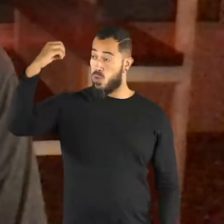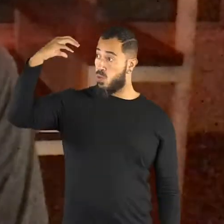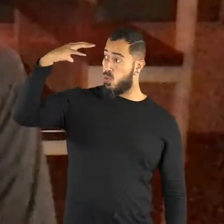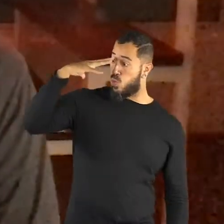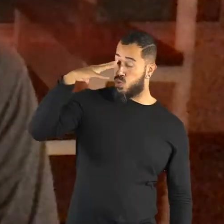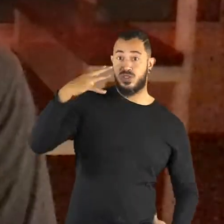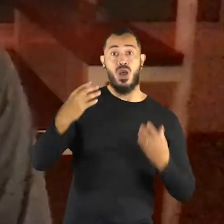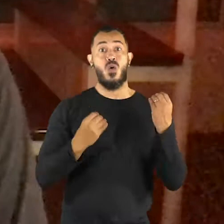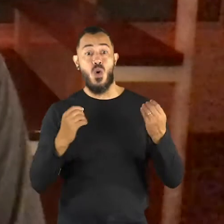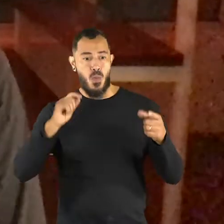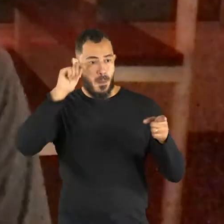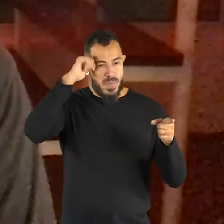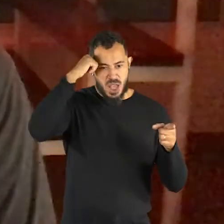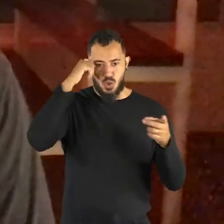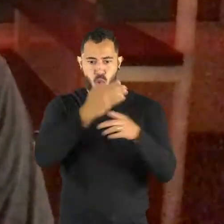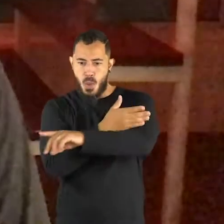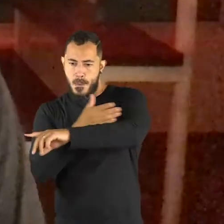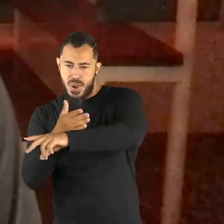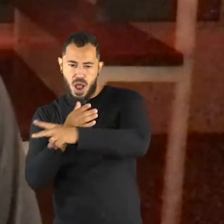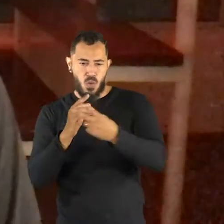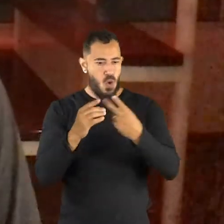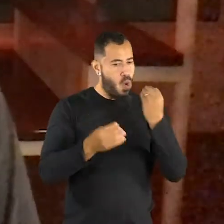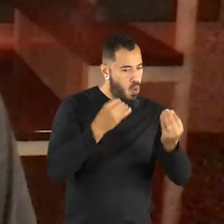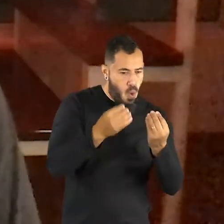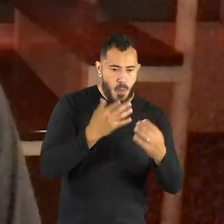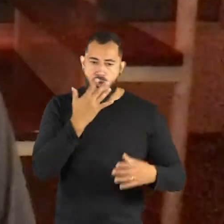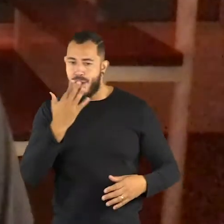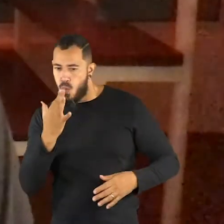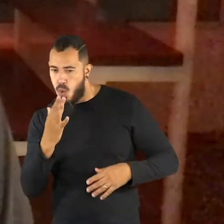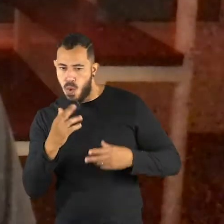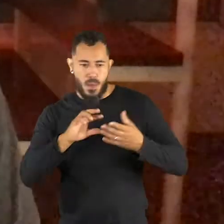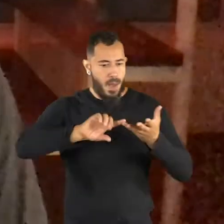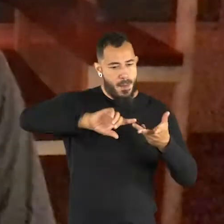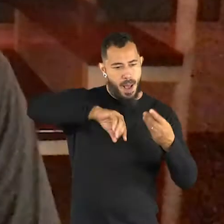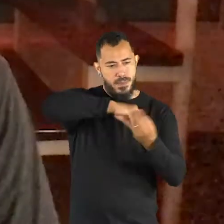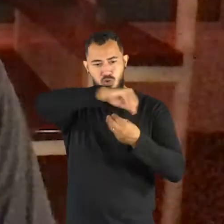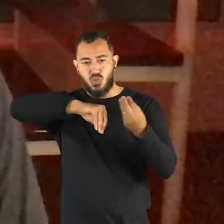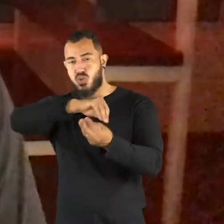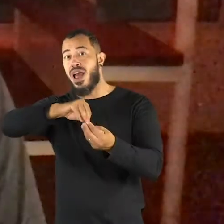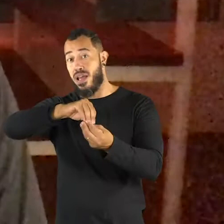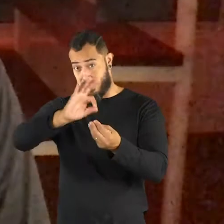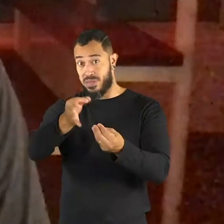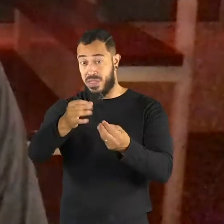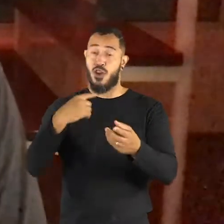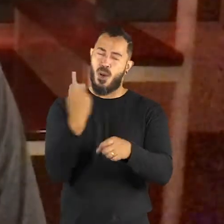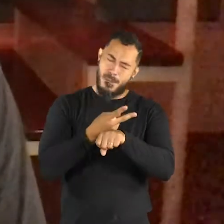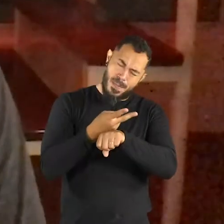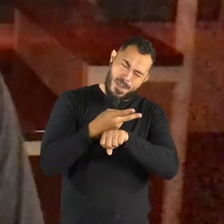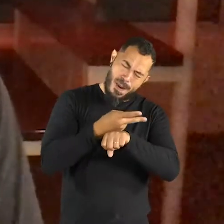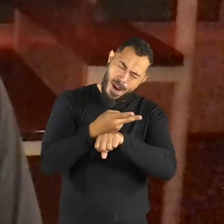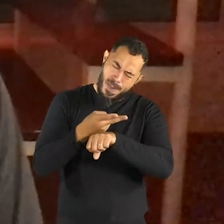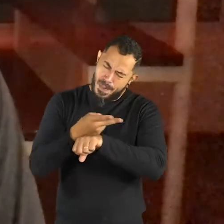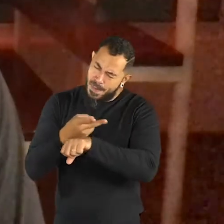como que o preto e branco no figurino se comportava, como ele se comportava naquele ambiente. Então a gente procurou e